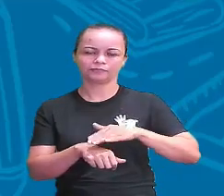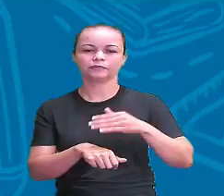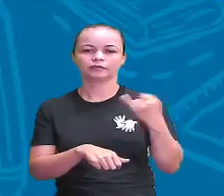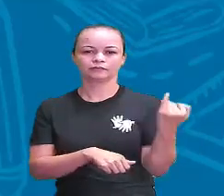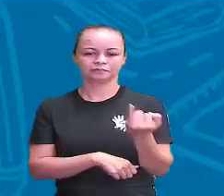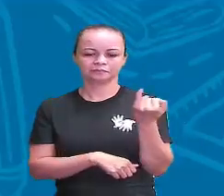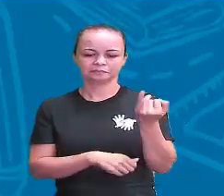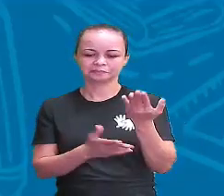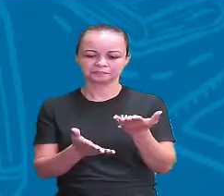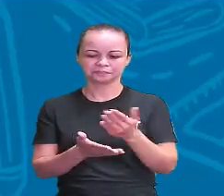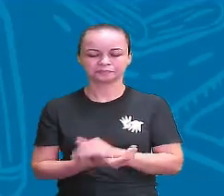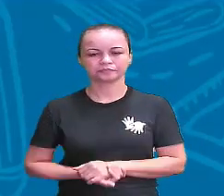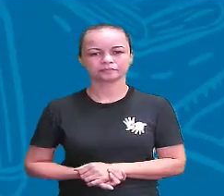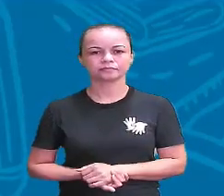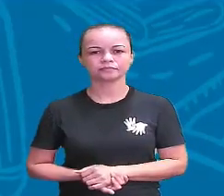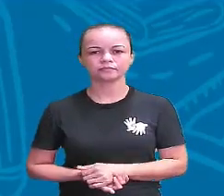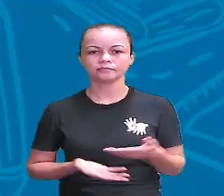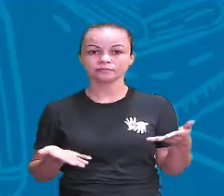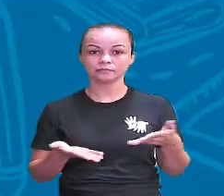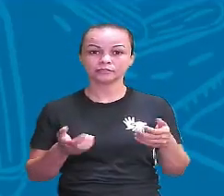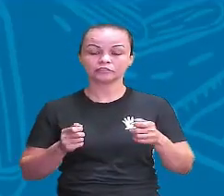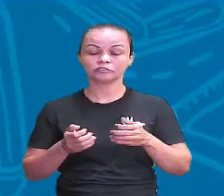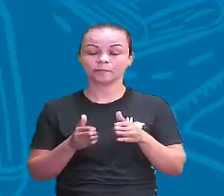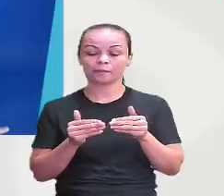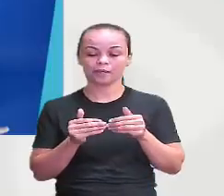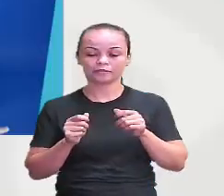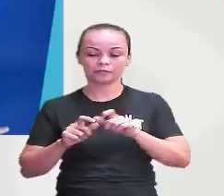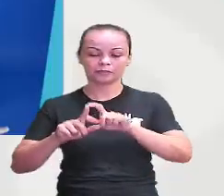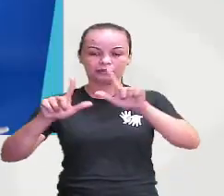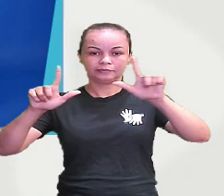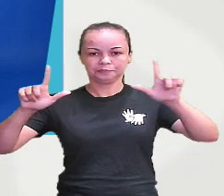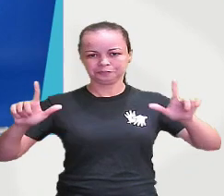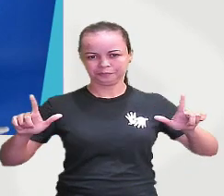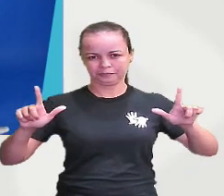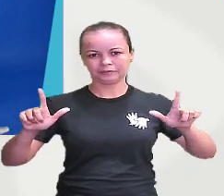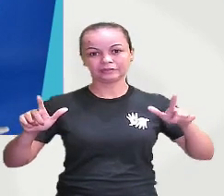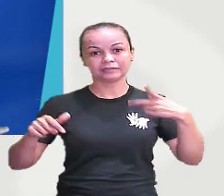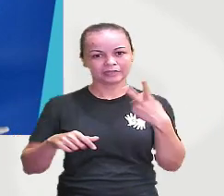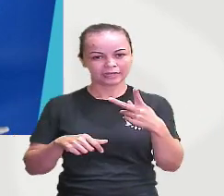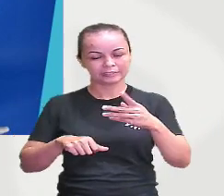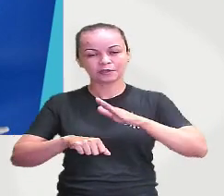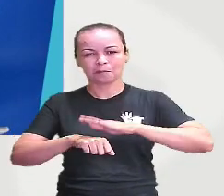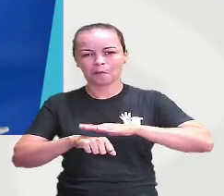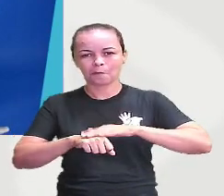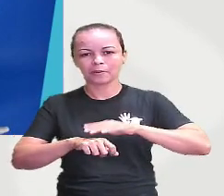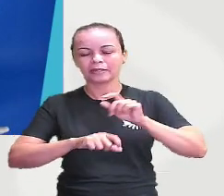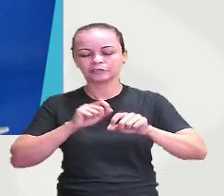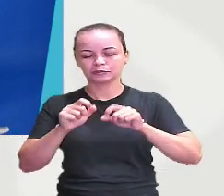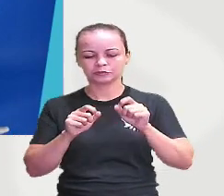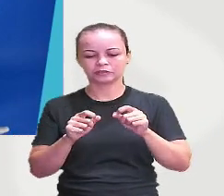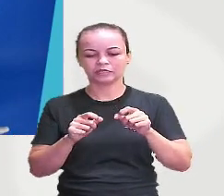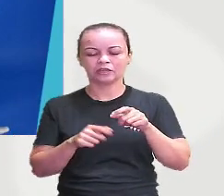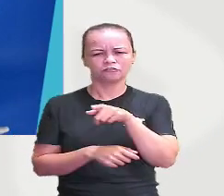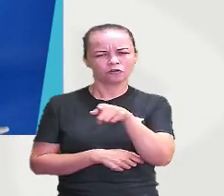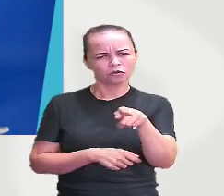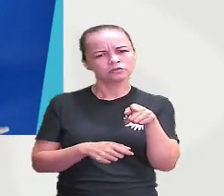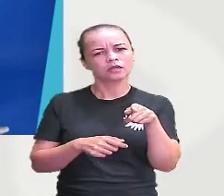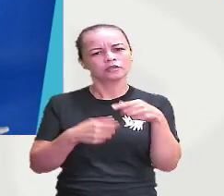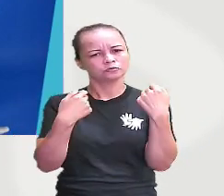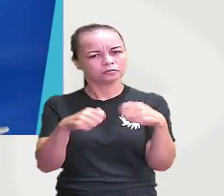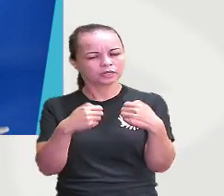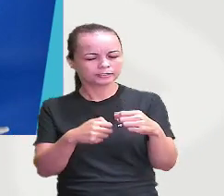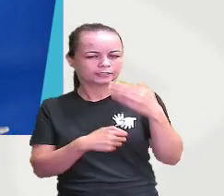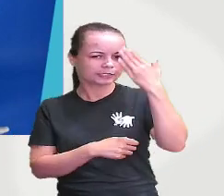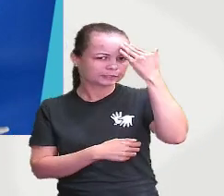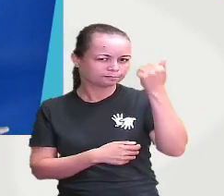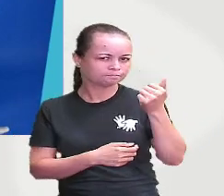aí já vou pedir para a produção, justamente, abra essa imagem para que esse aluno possa se apropriar nesse momento, gente, dessa ideia aí. Você